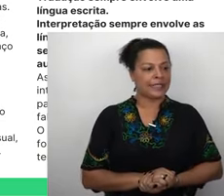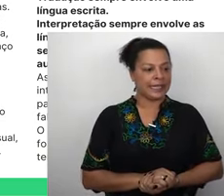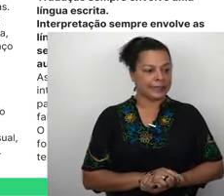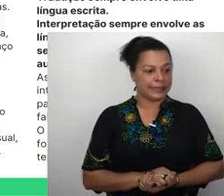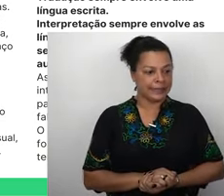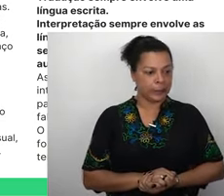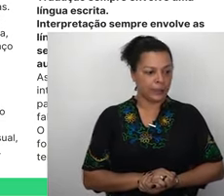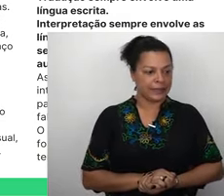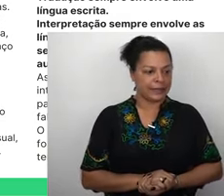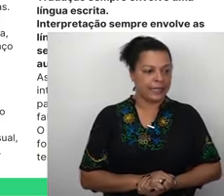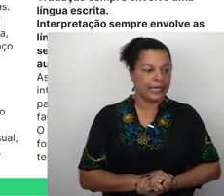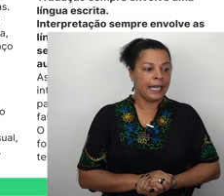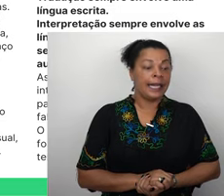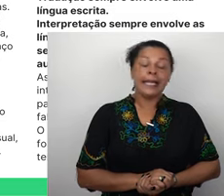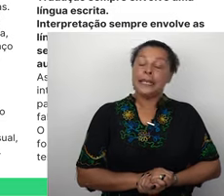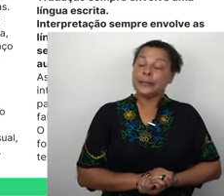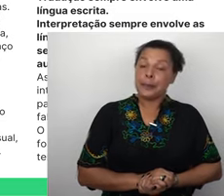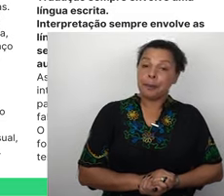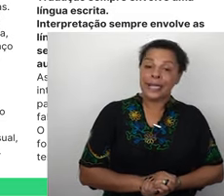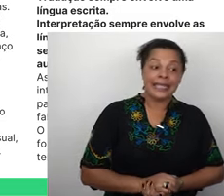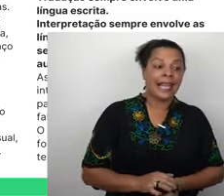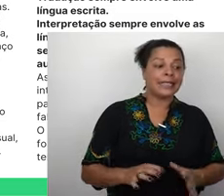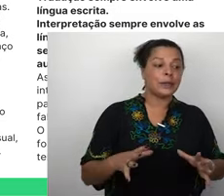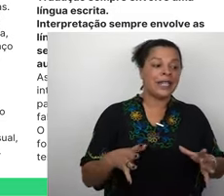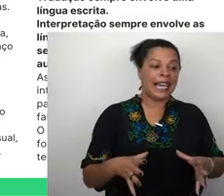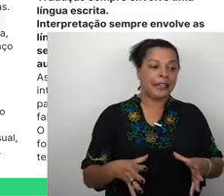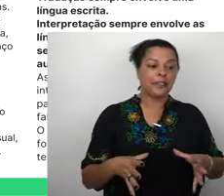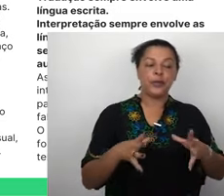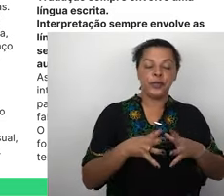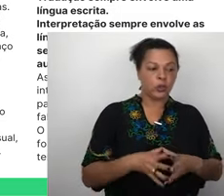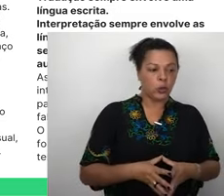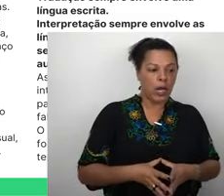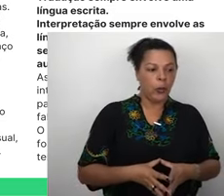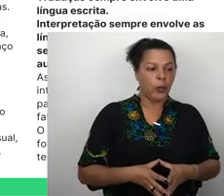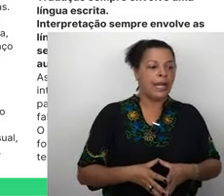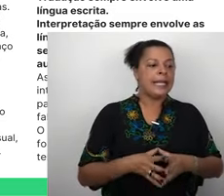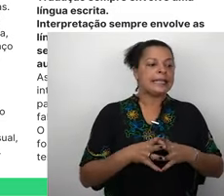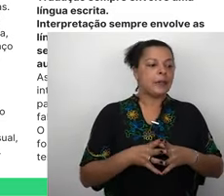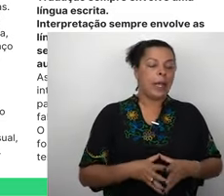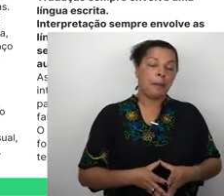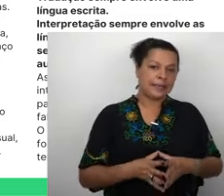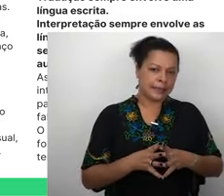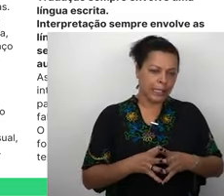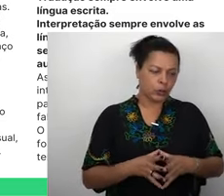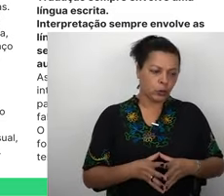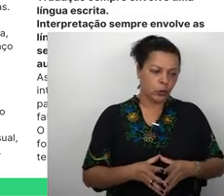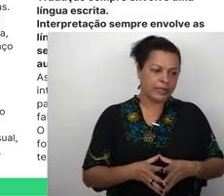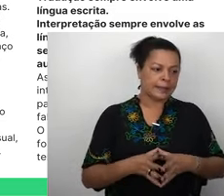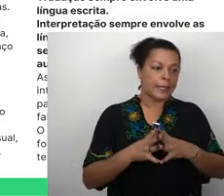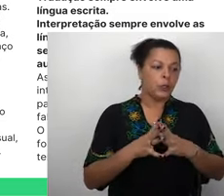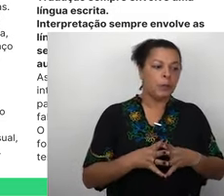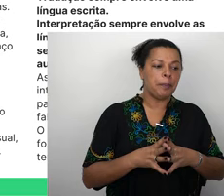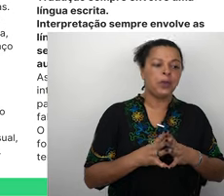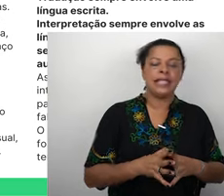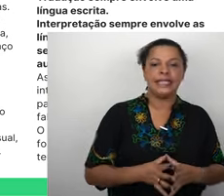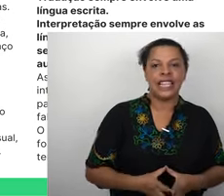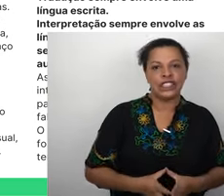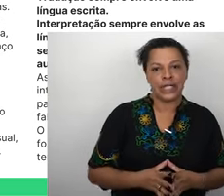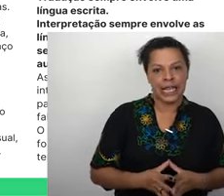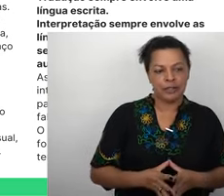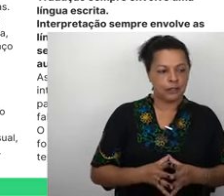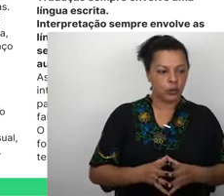as palavras nestas línguas. E também elas são gráfico-visual. São representações